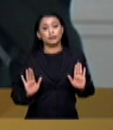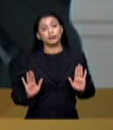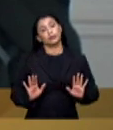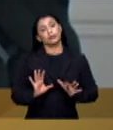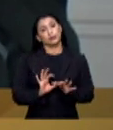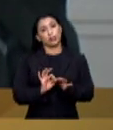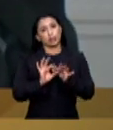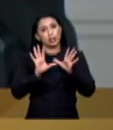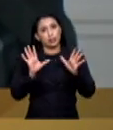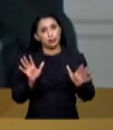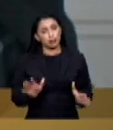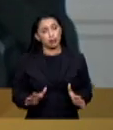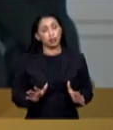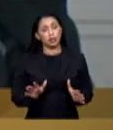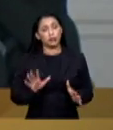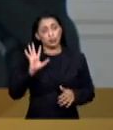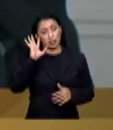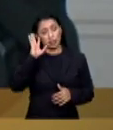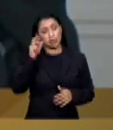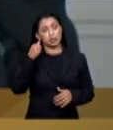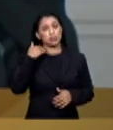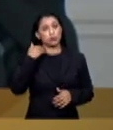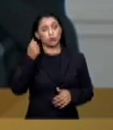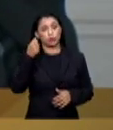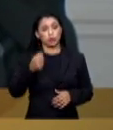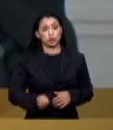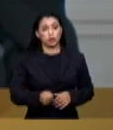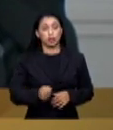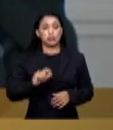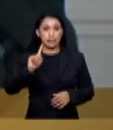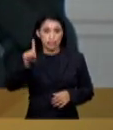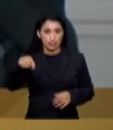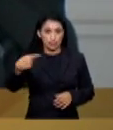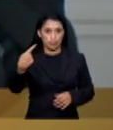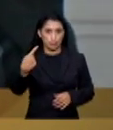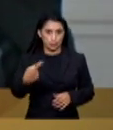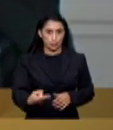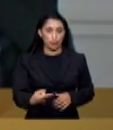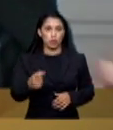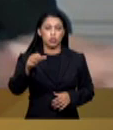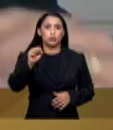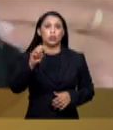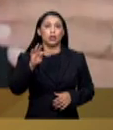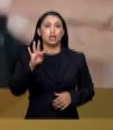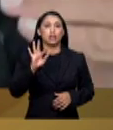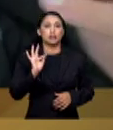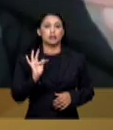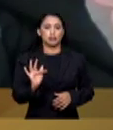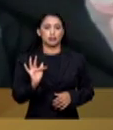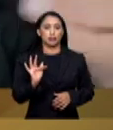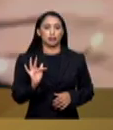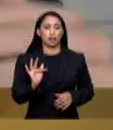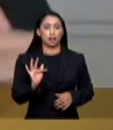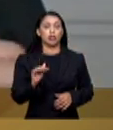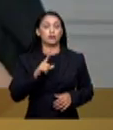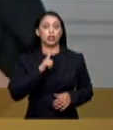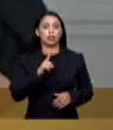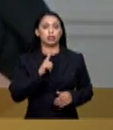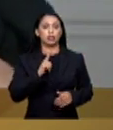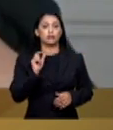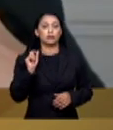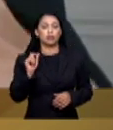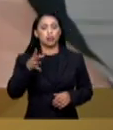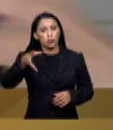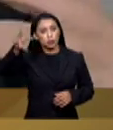janela aberta. Posteriormente, o Supremo Tribunal Federal, e aí a evolução no sentido